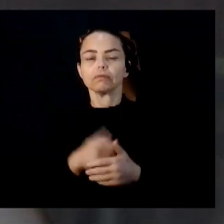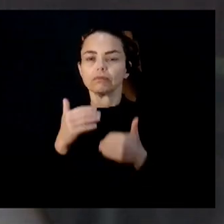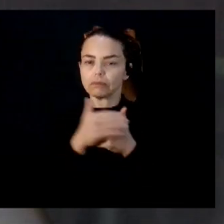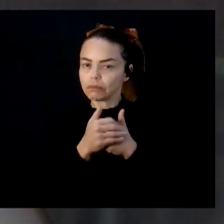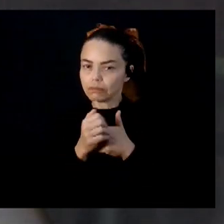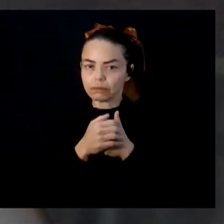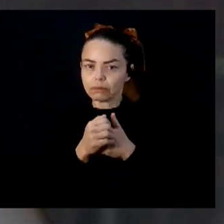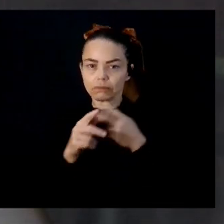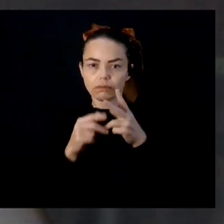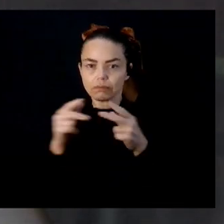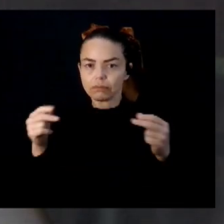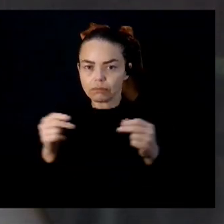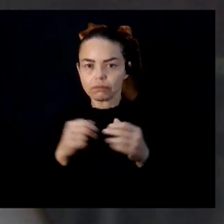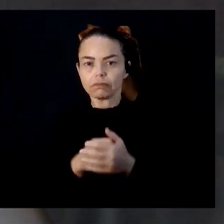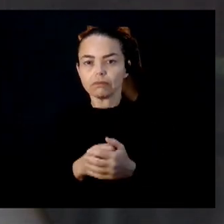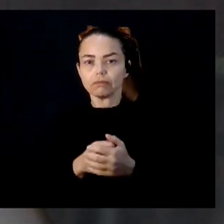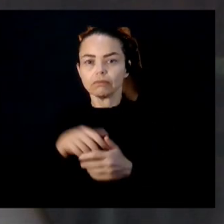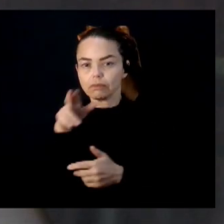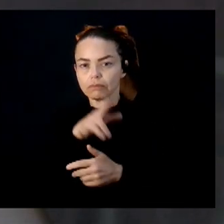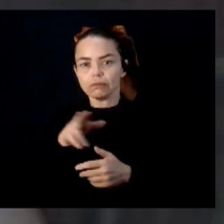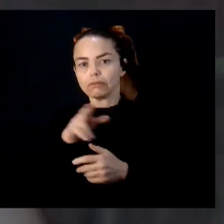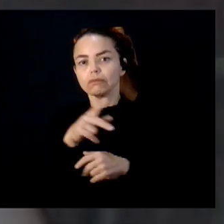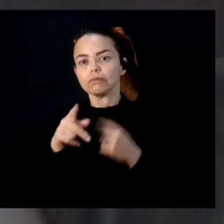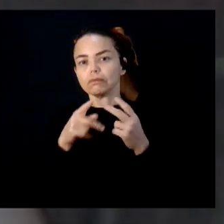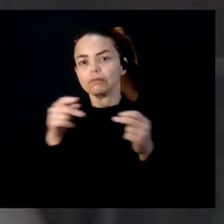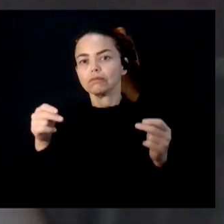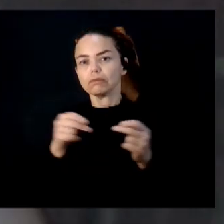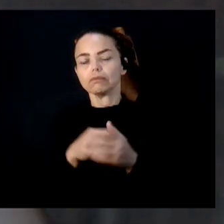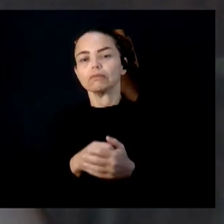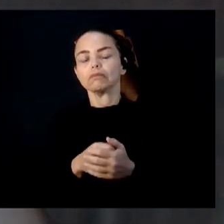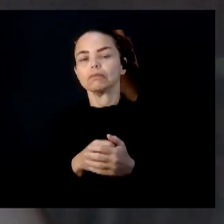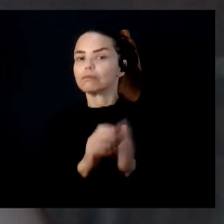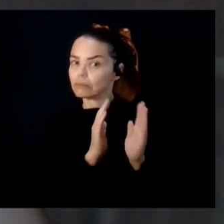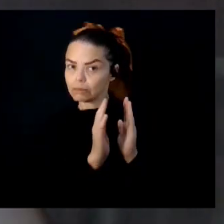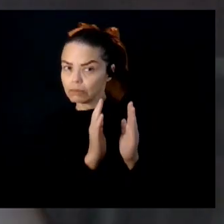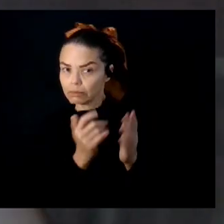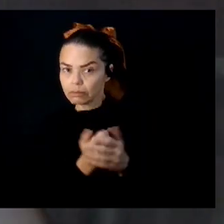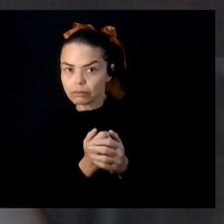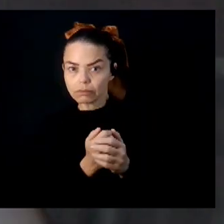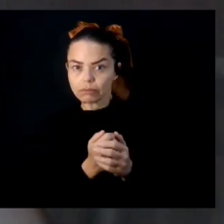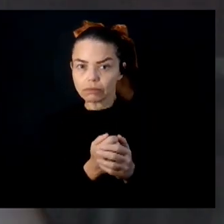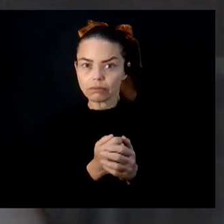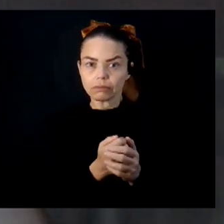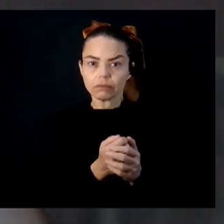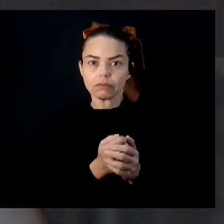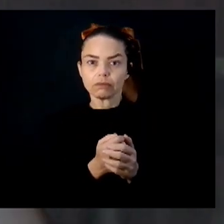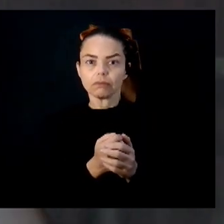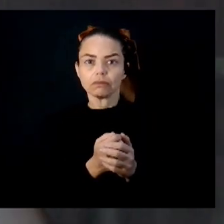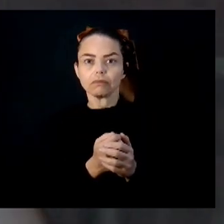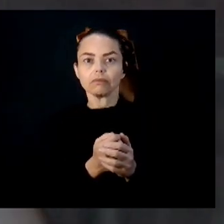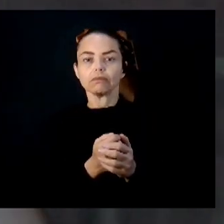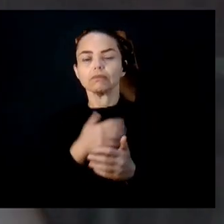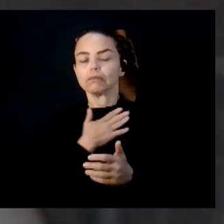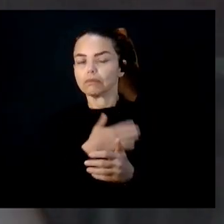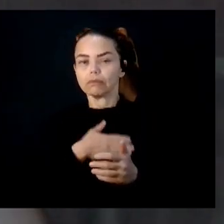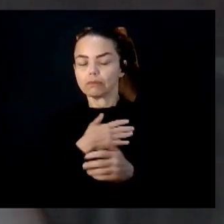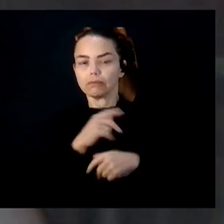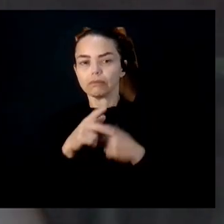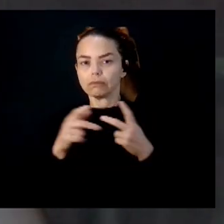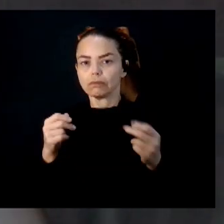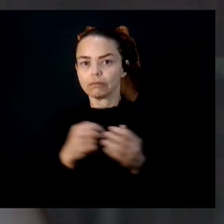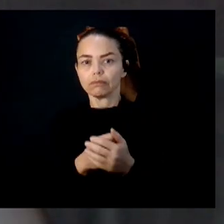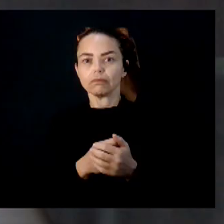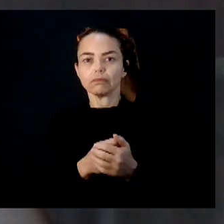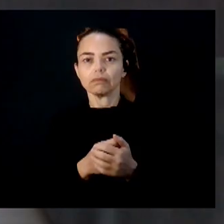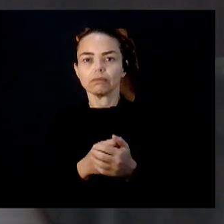Não necessariamente a gente vai usar esse presente naquele momento. Pode ser que você gostou do presente, mas não imediatamente já vai